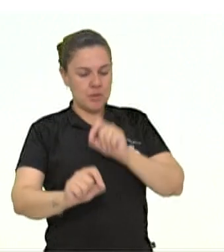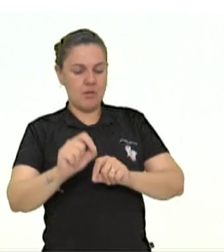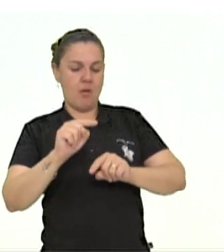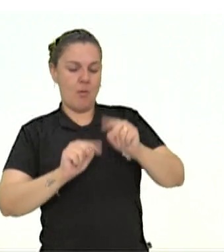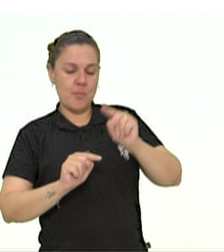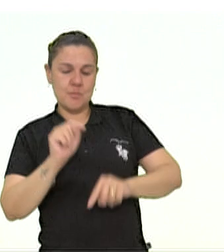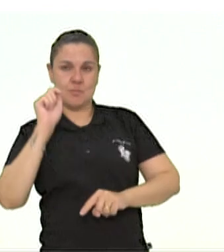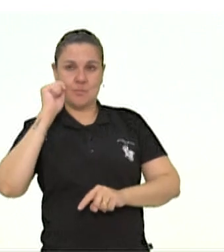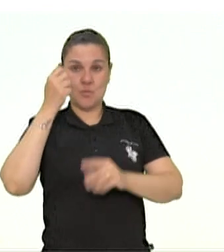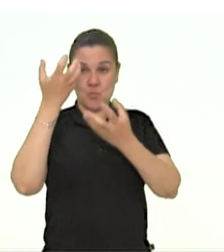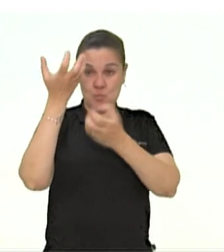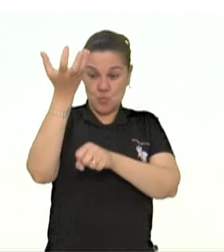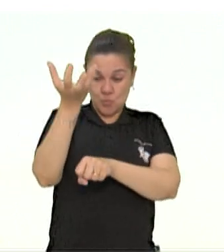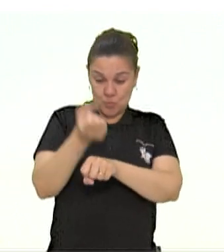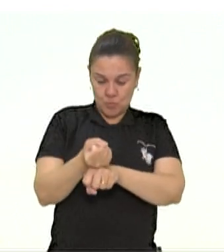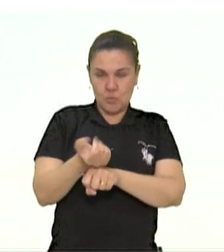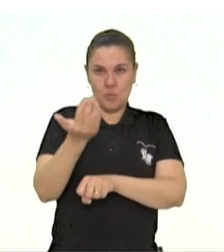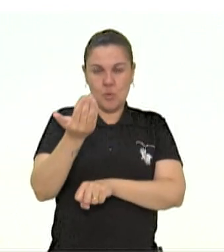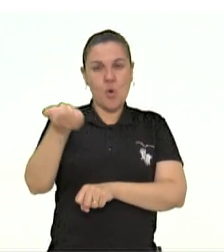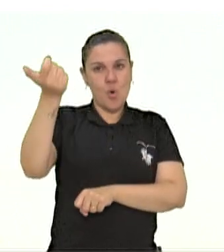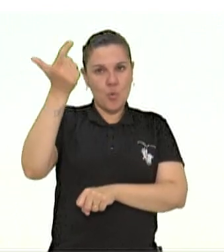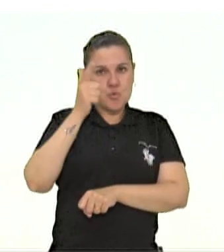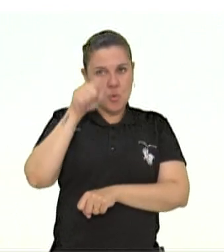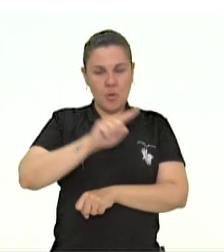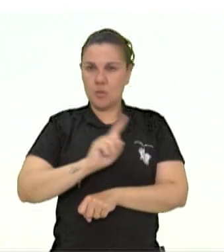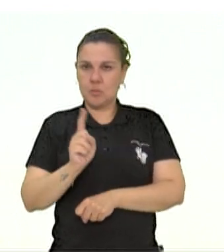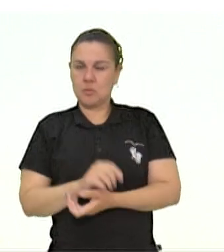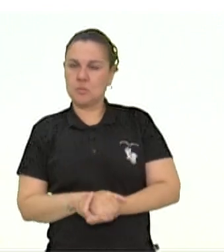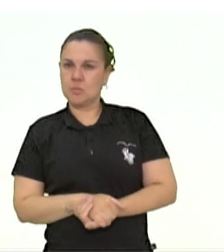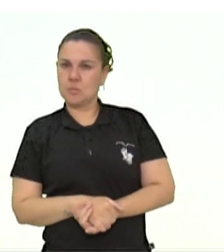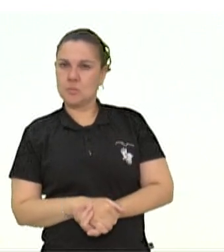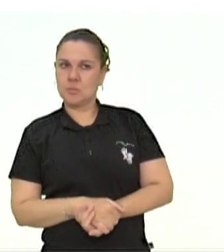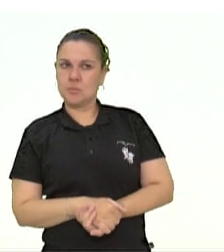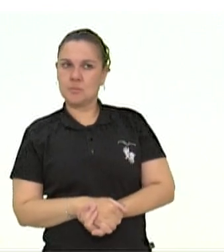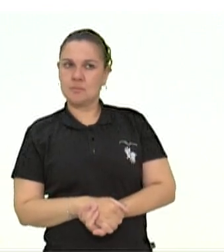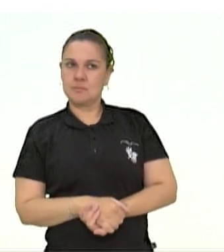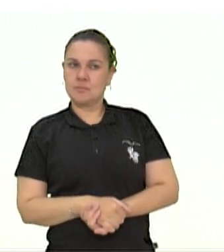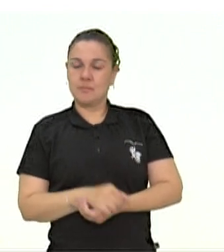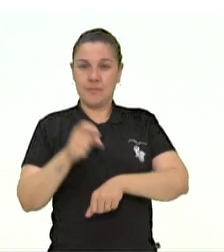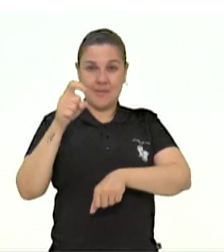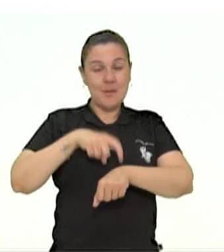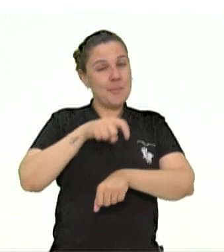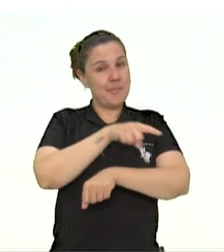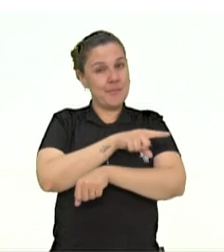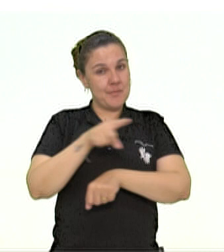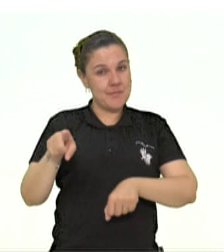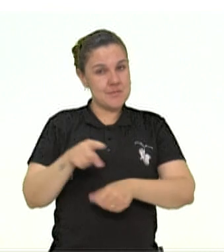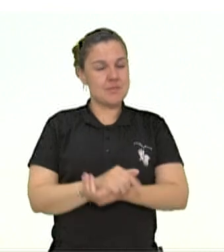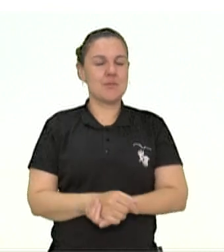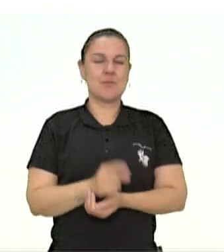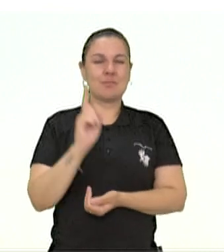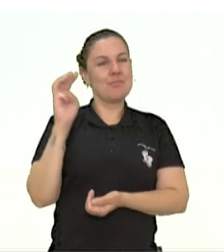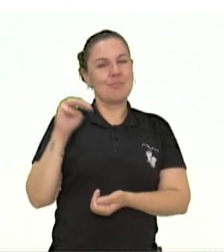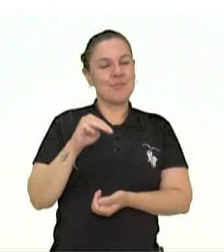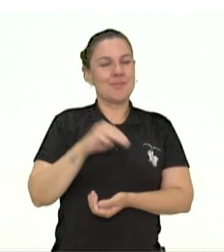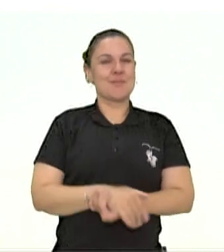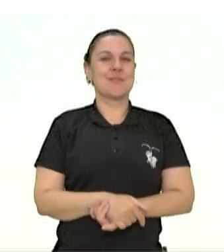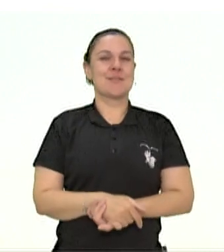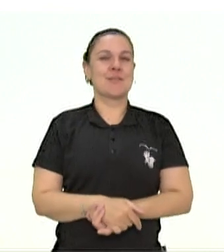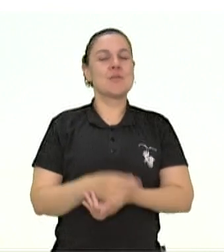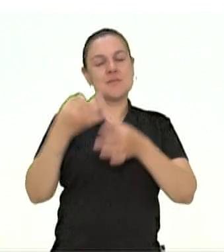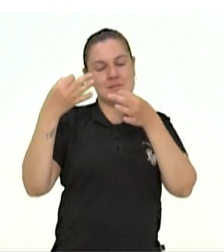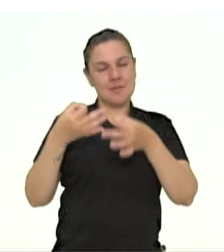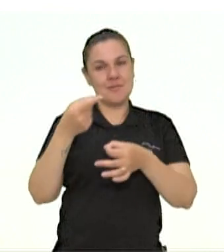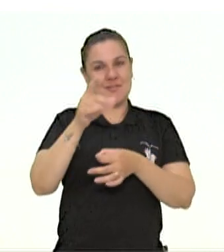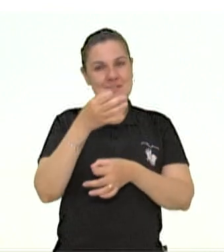definição do corpo negro, o Sol pode ser considerado um corpo negro? Sim ou não? Pessoal, eu vou te dar um tempo, um minutinho para você e eu tenho